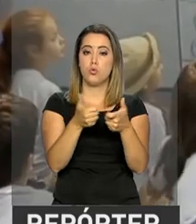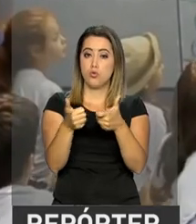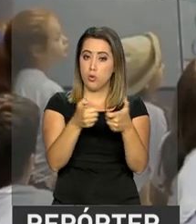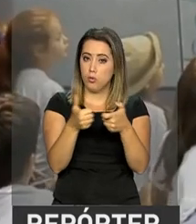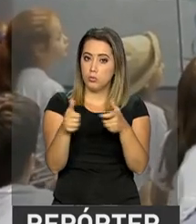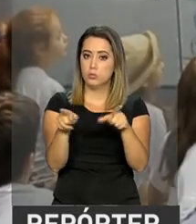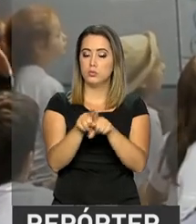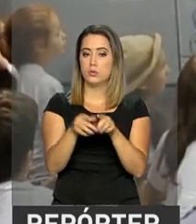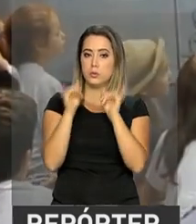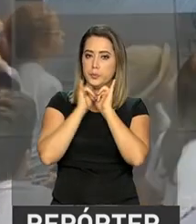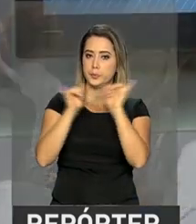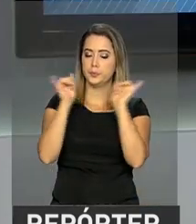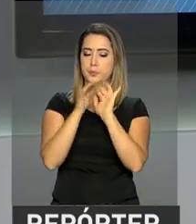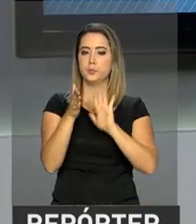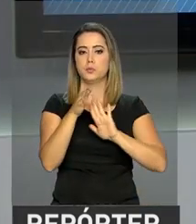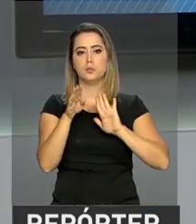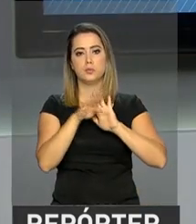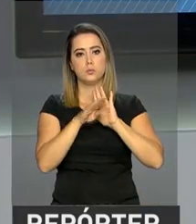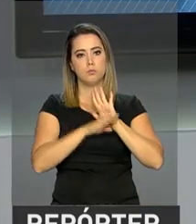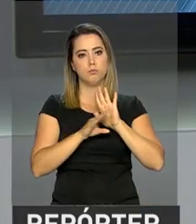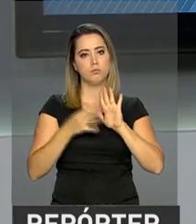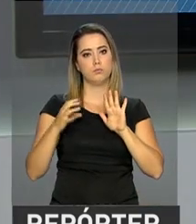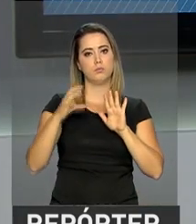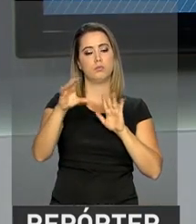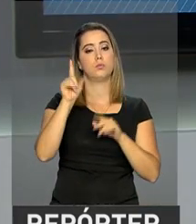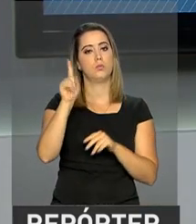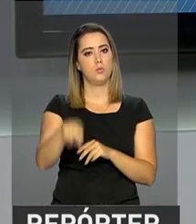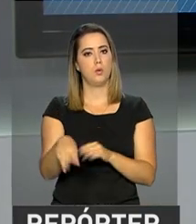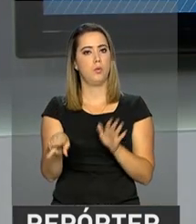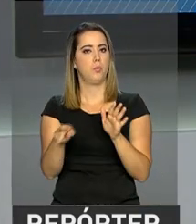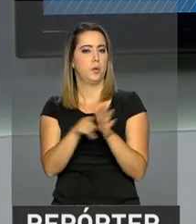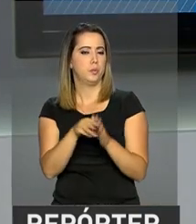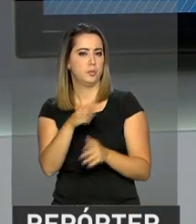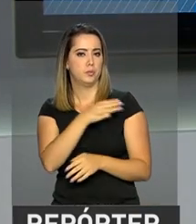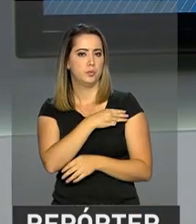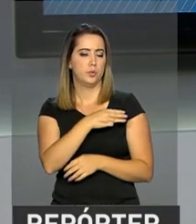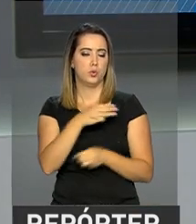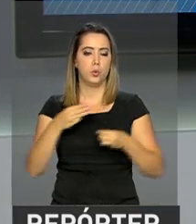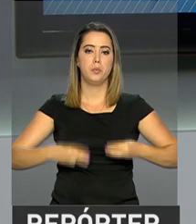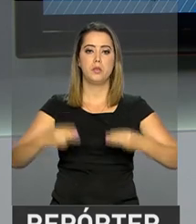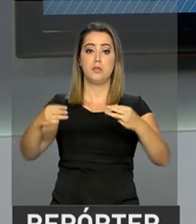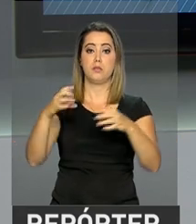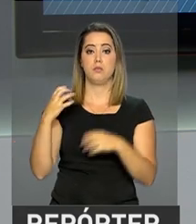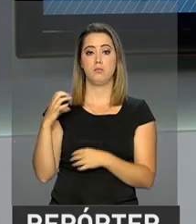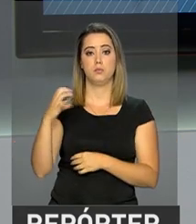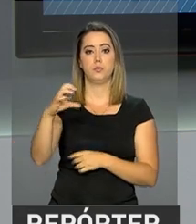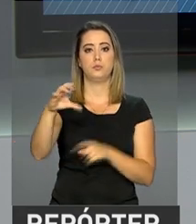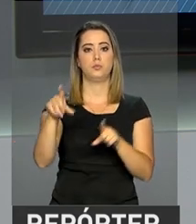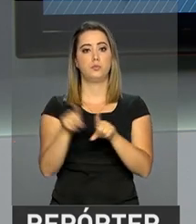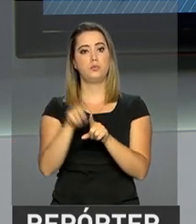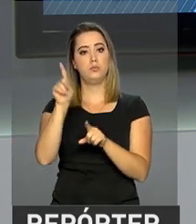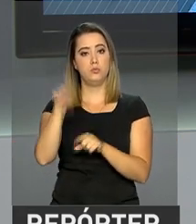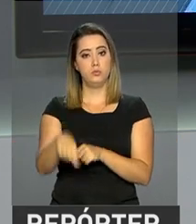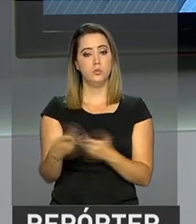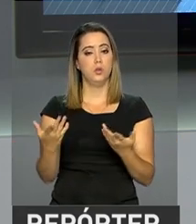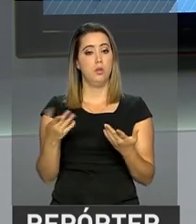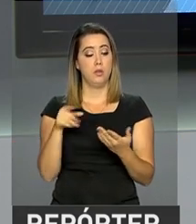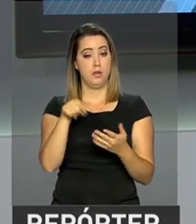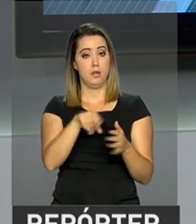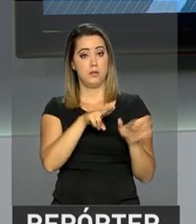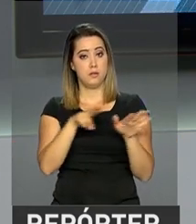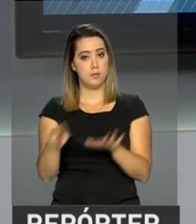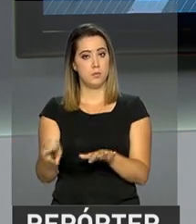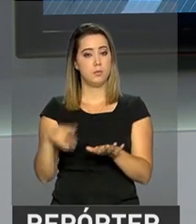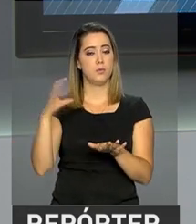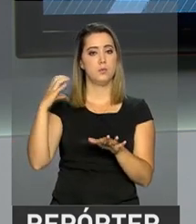científica coordenada pelo ministério da ciência tecnologia e inovações e comunicações esta edição da semana nacional